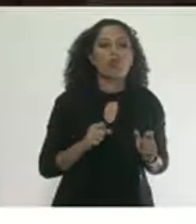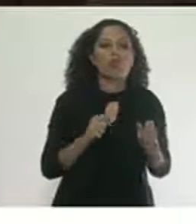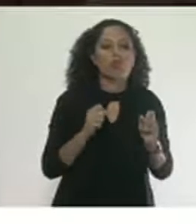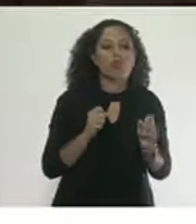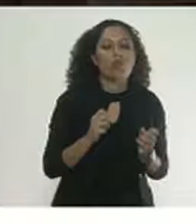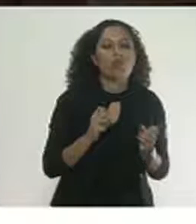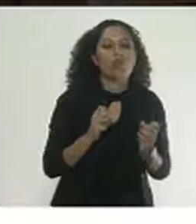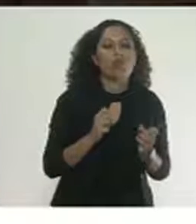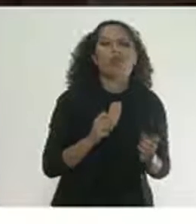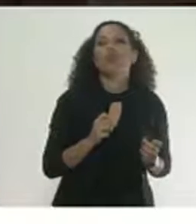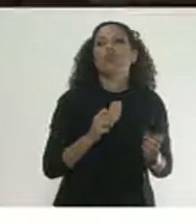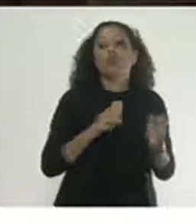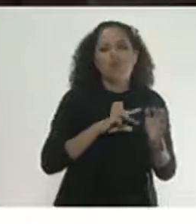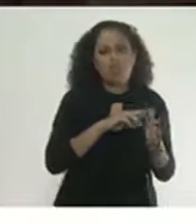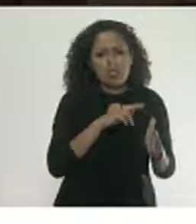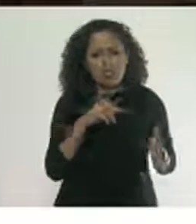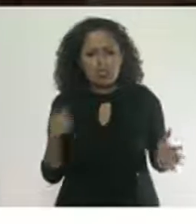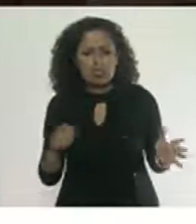aviso prévio.